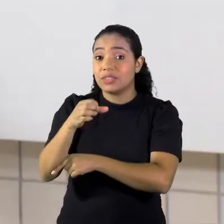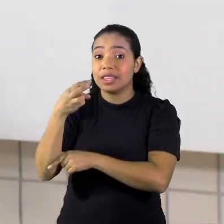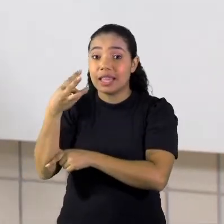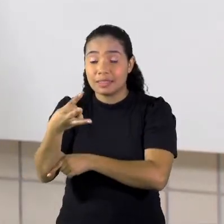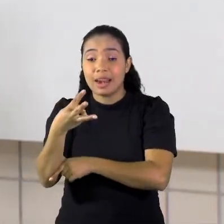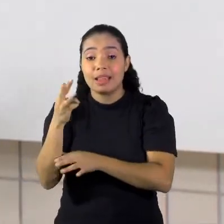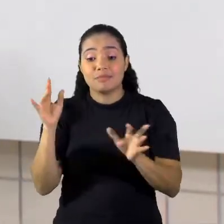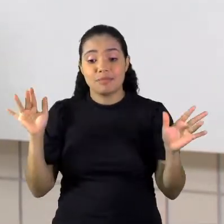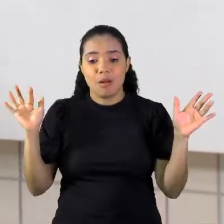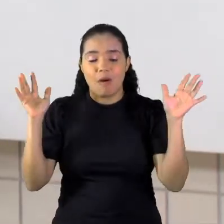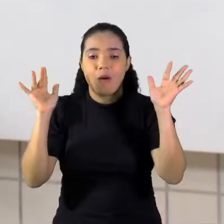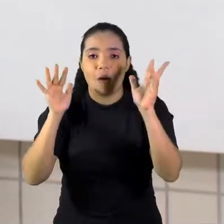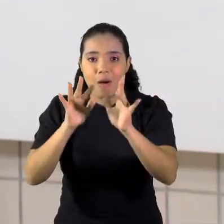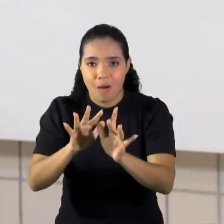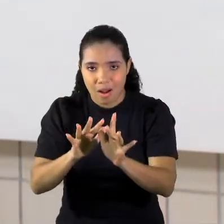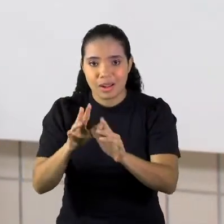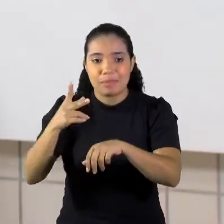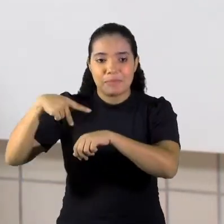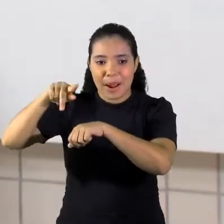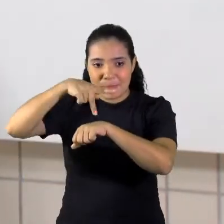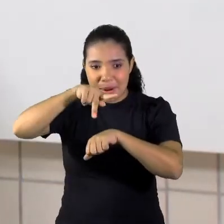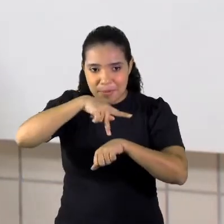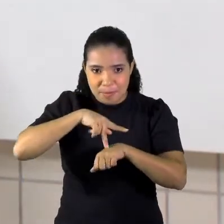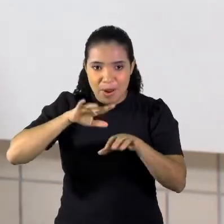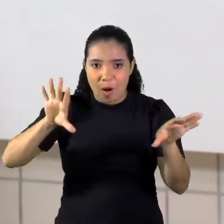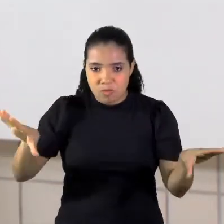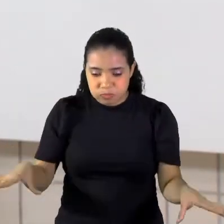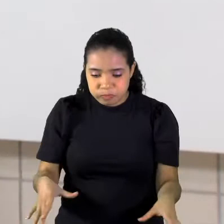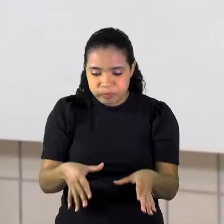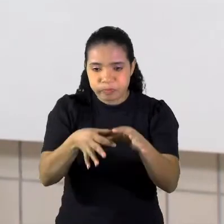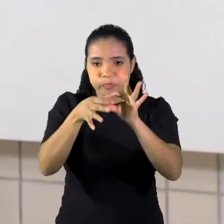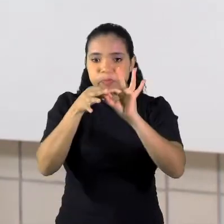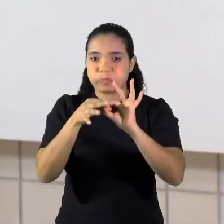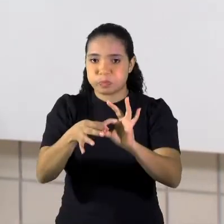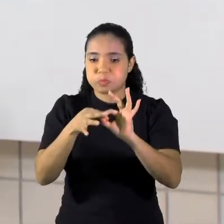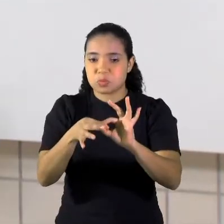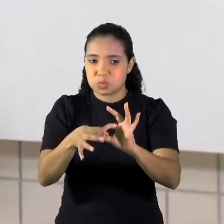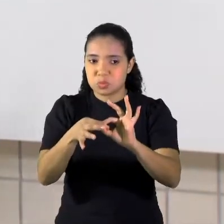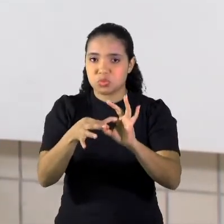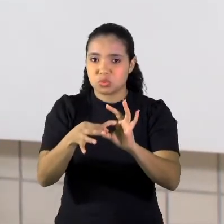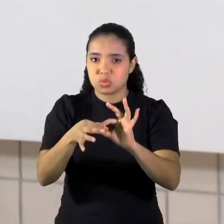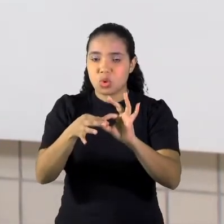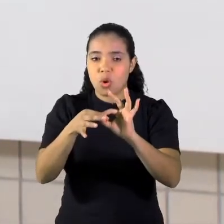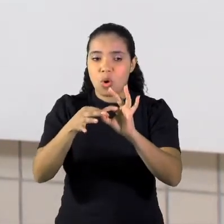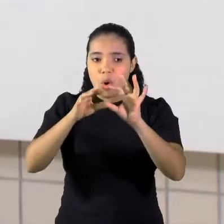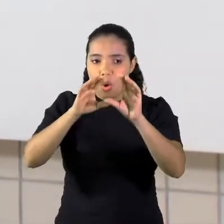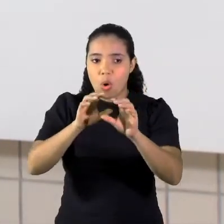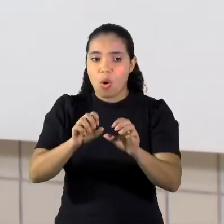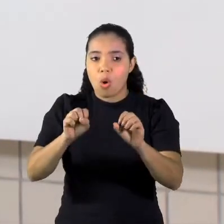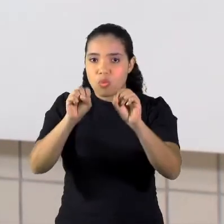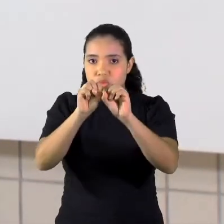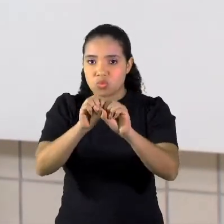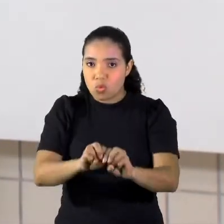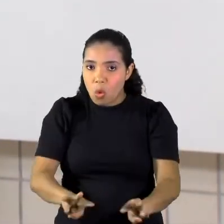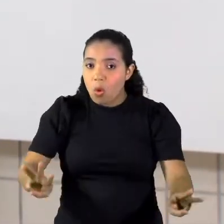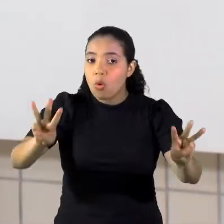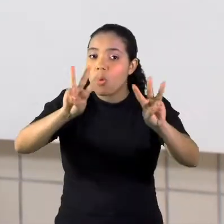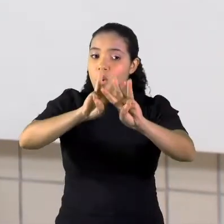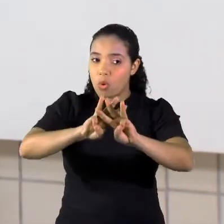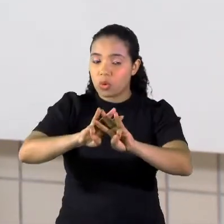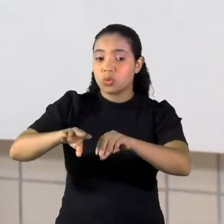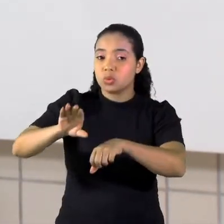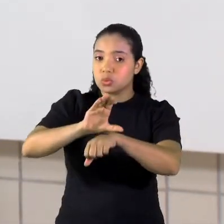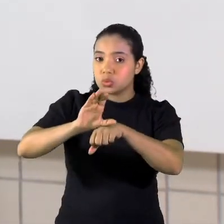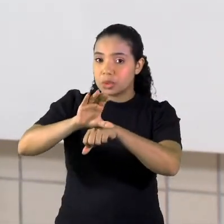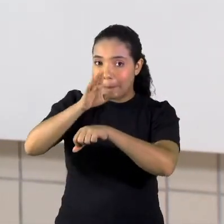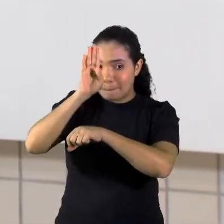193 países que fazem parte da ONU, fazem parte do chamado Conselho Principal, certo? Esses territórios,